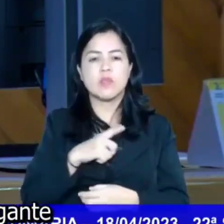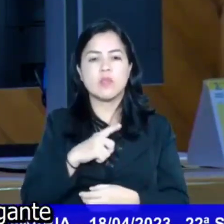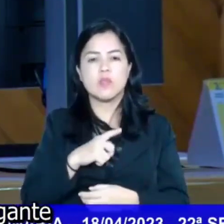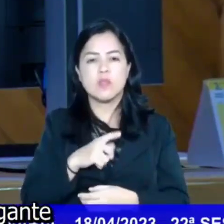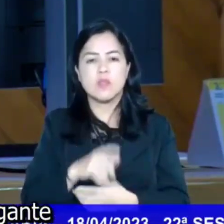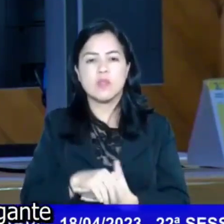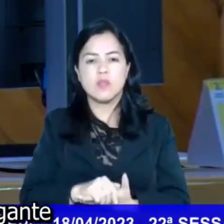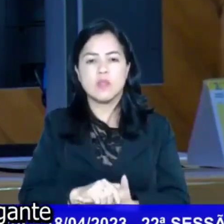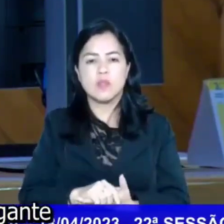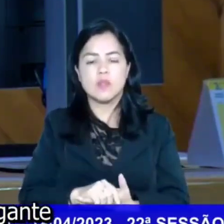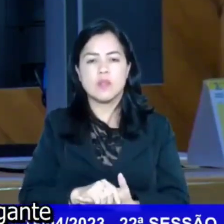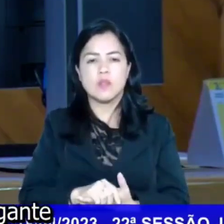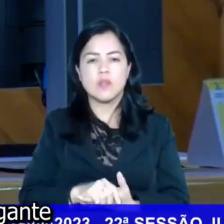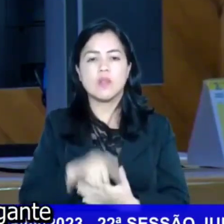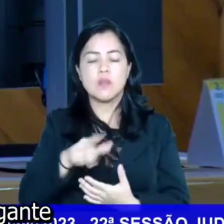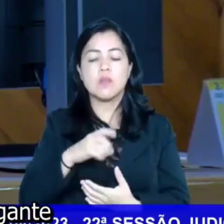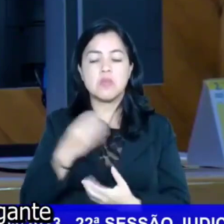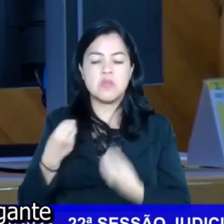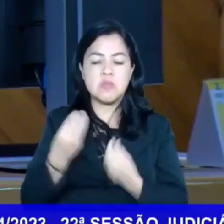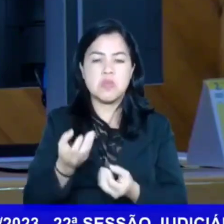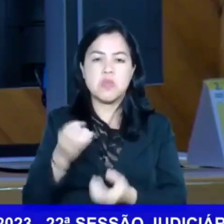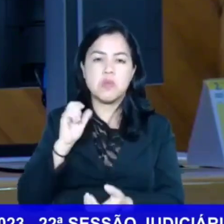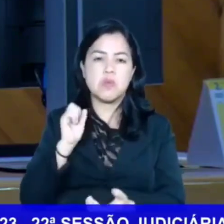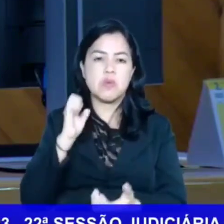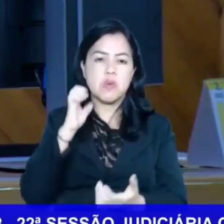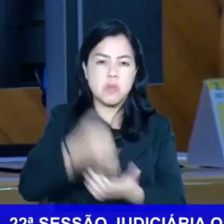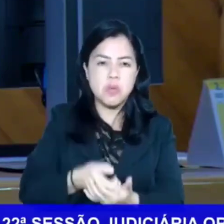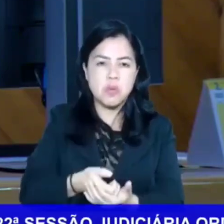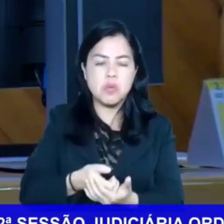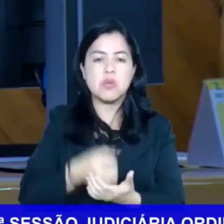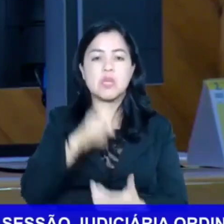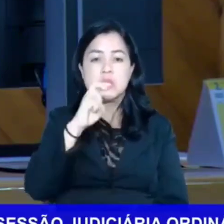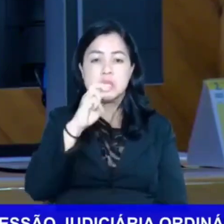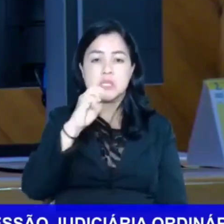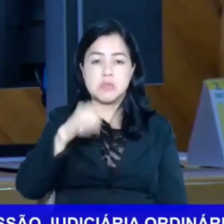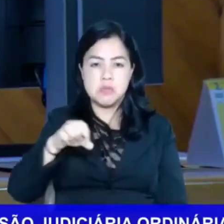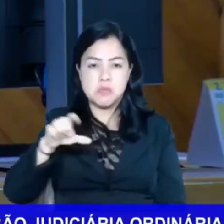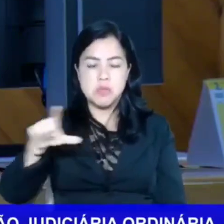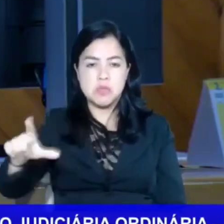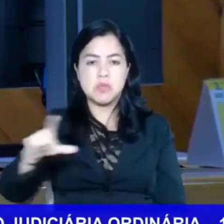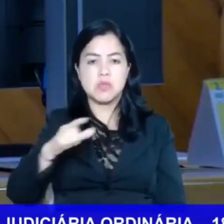em consequência, aplicou multa ao embargante no valor de